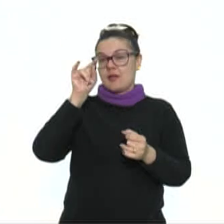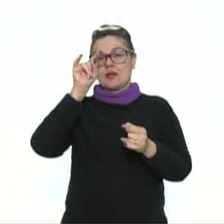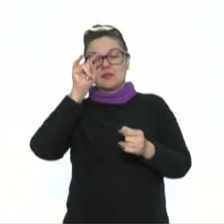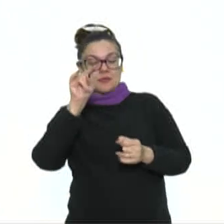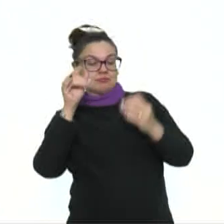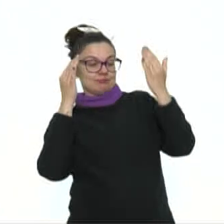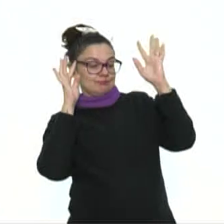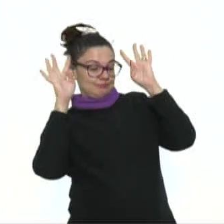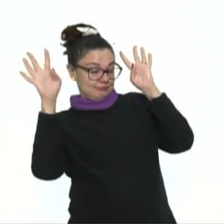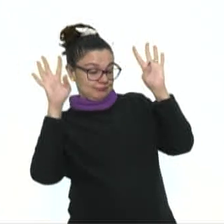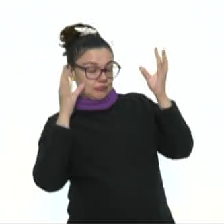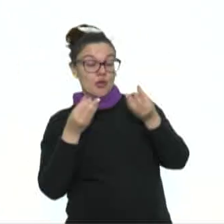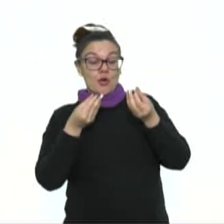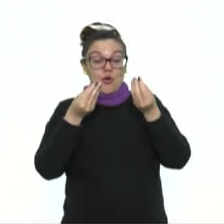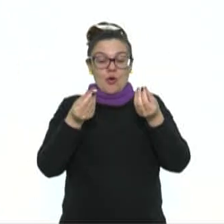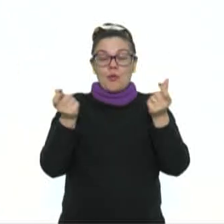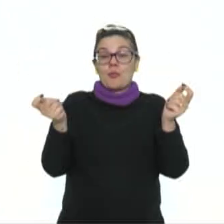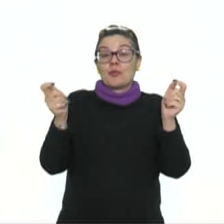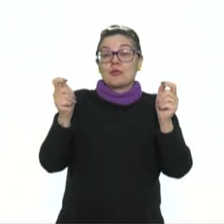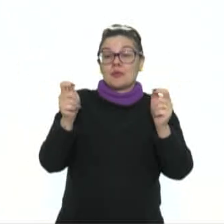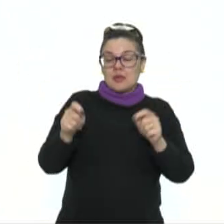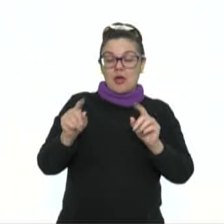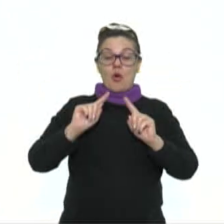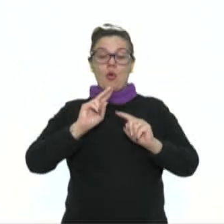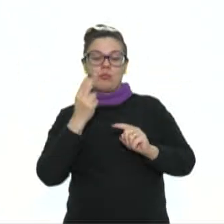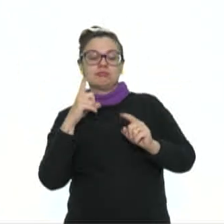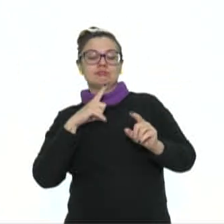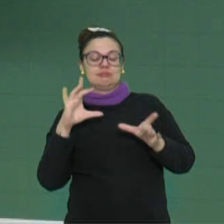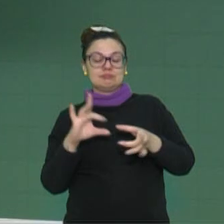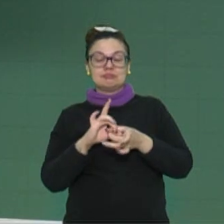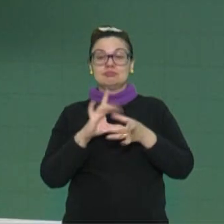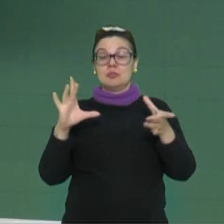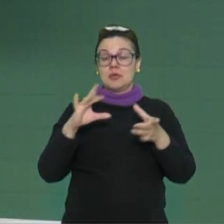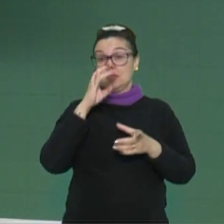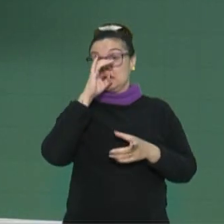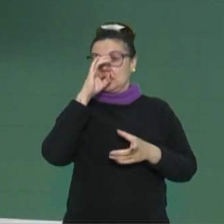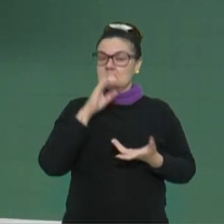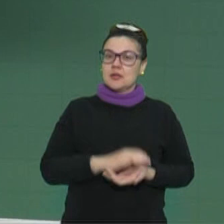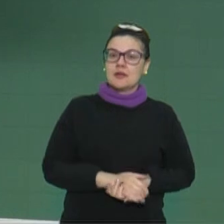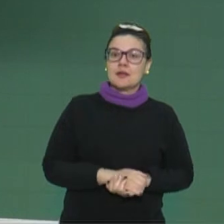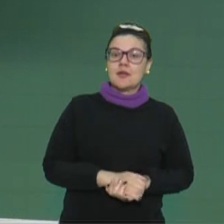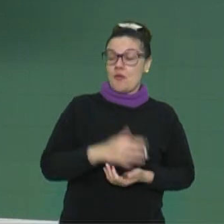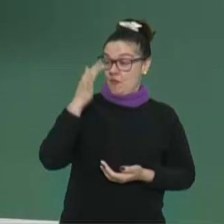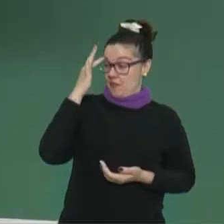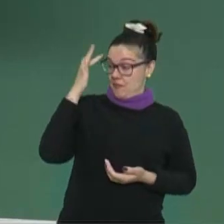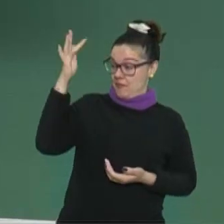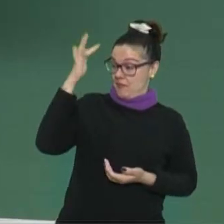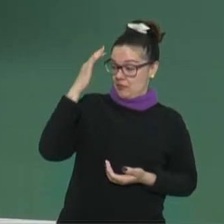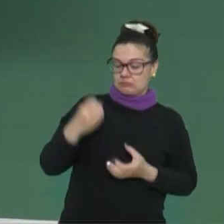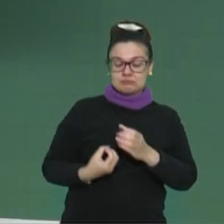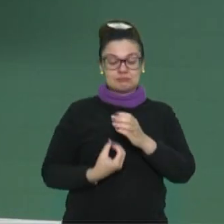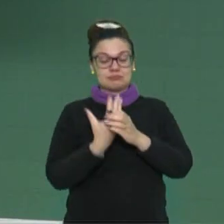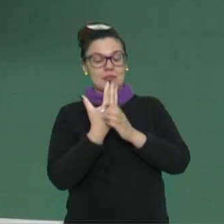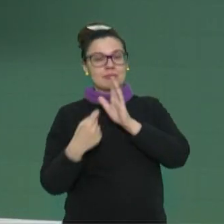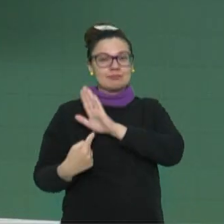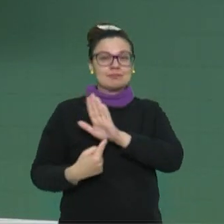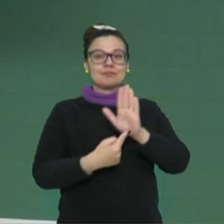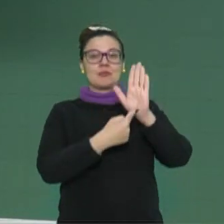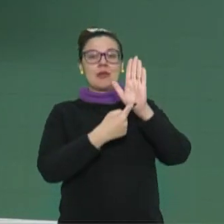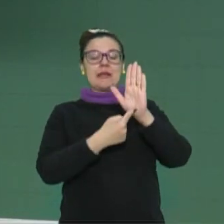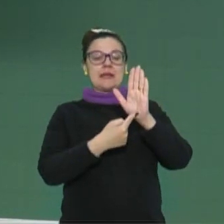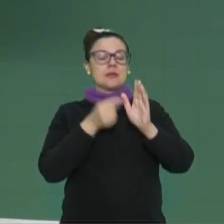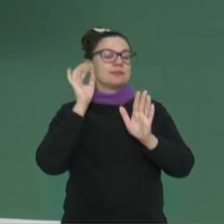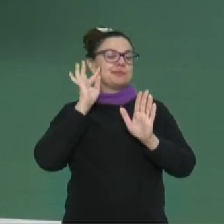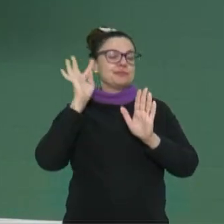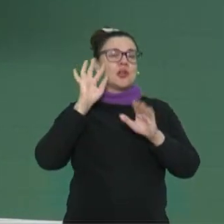reflexão sobre como, ou até mesmo, se existe a liberdade. Ou seja, os filósofos existencialistas, eles param para refletir